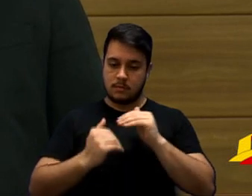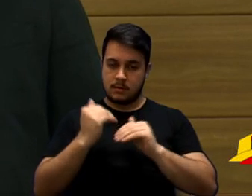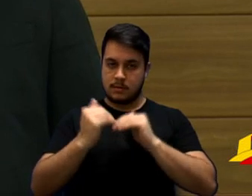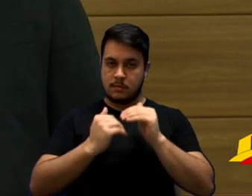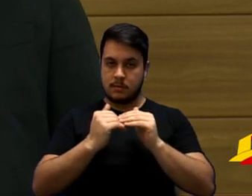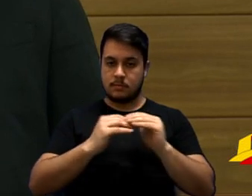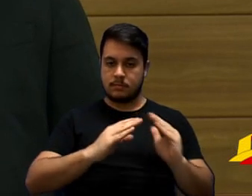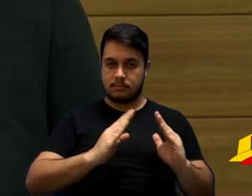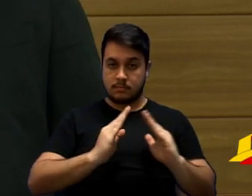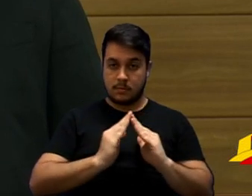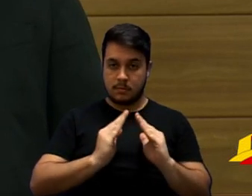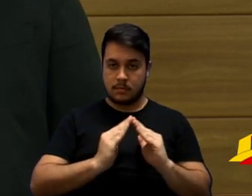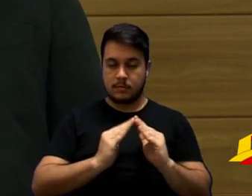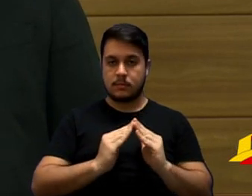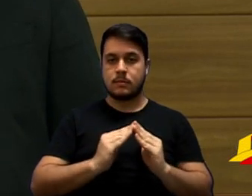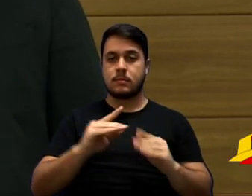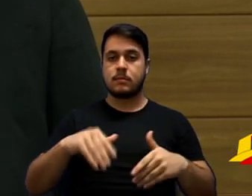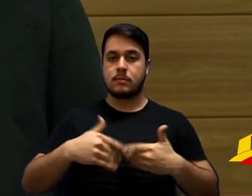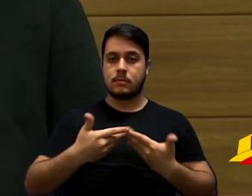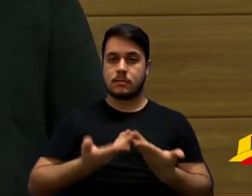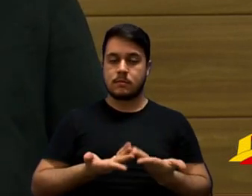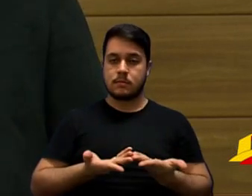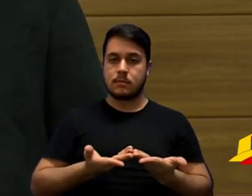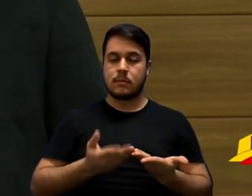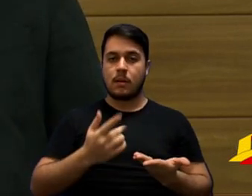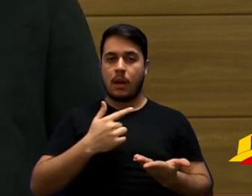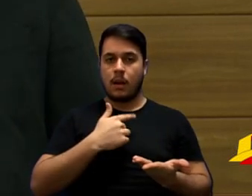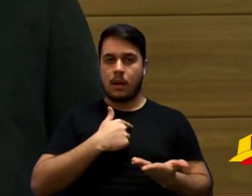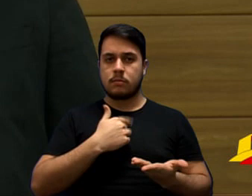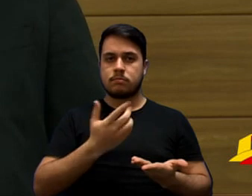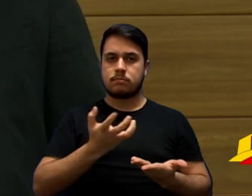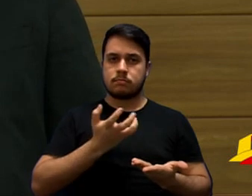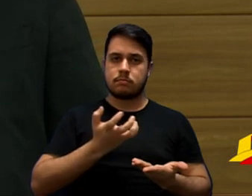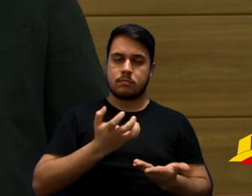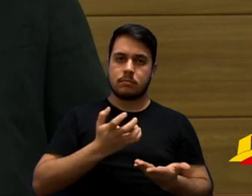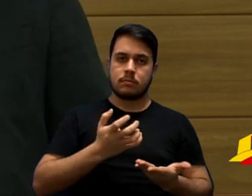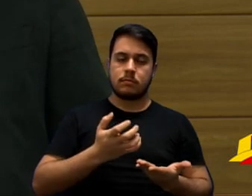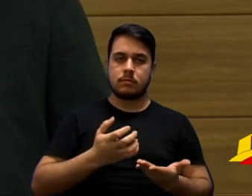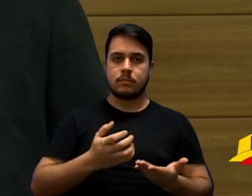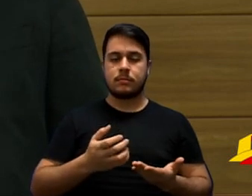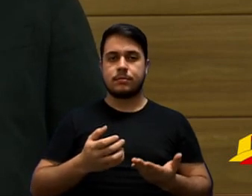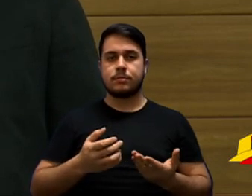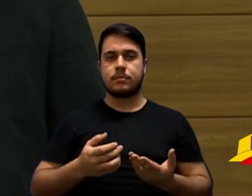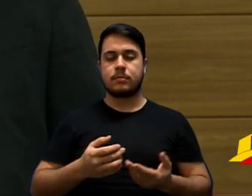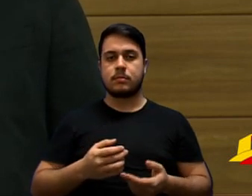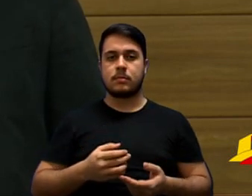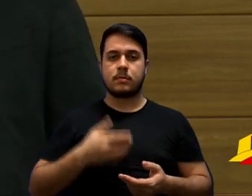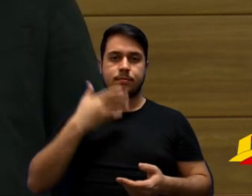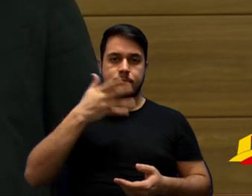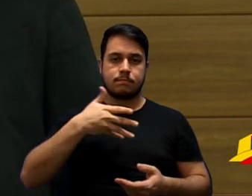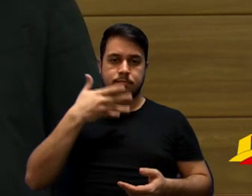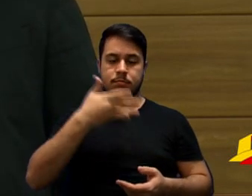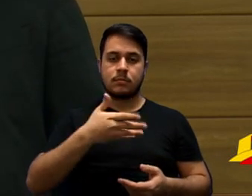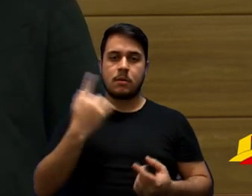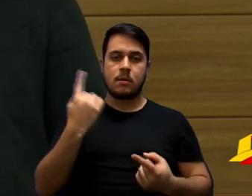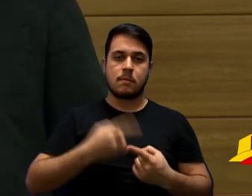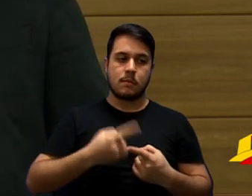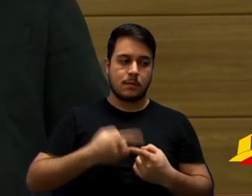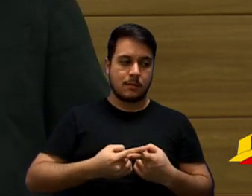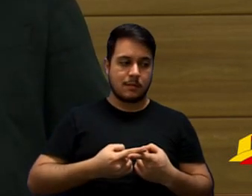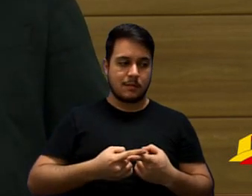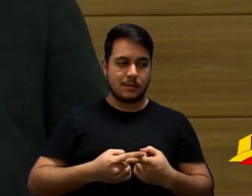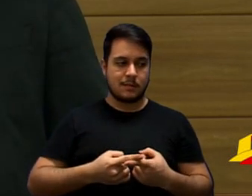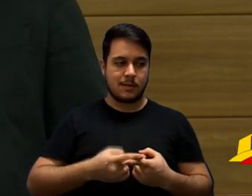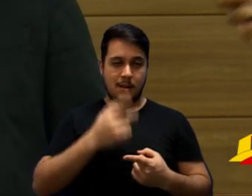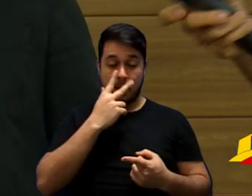né então eu acho que é esse olhar que gostaria de trazer talvez com essa fala de que talvez me parece ainda assim me parece muito